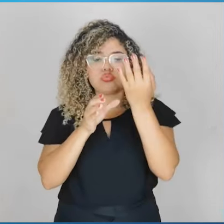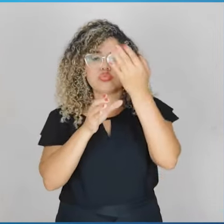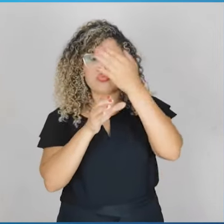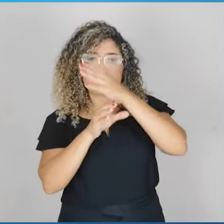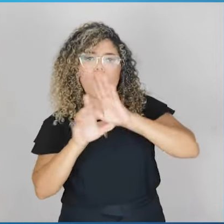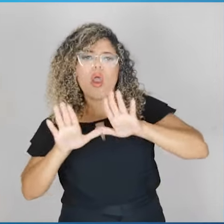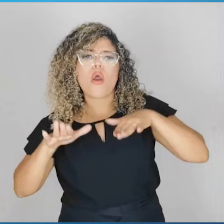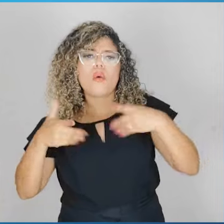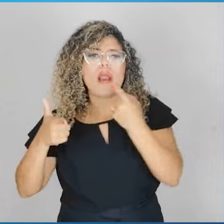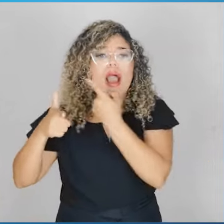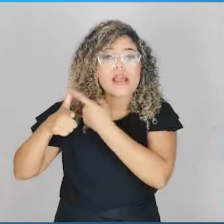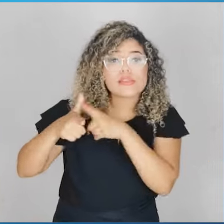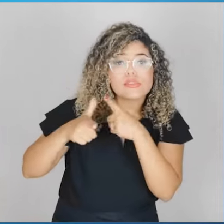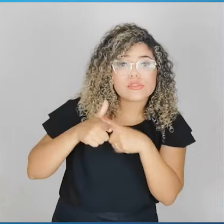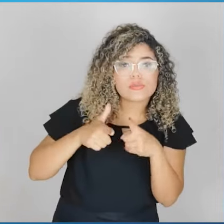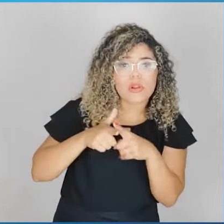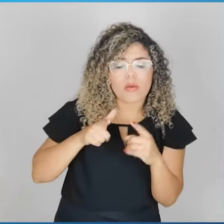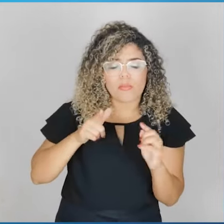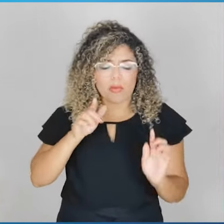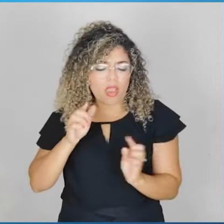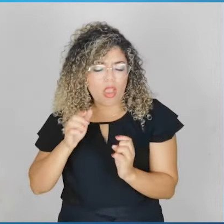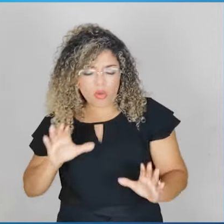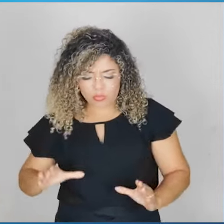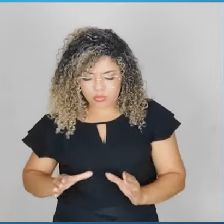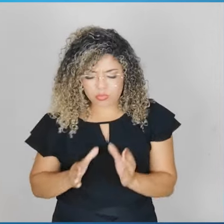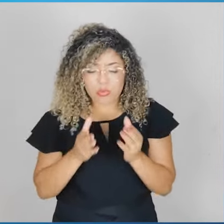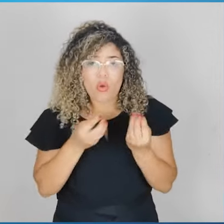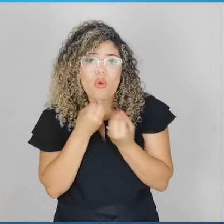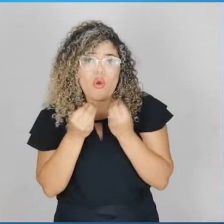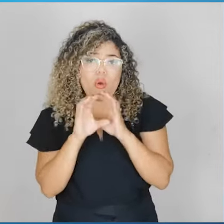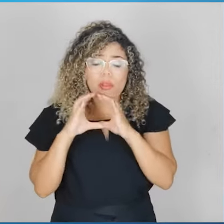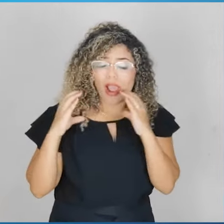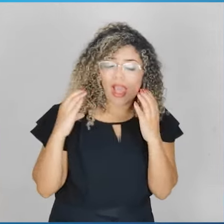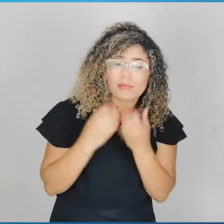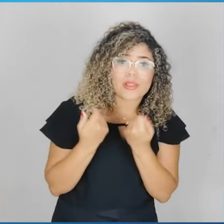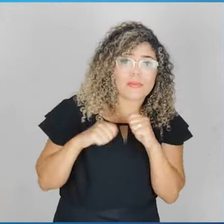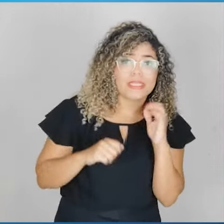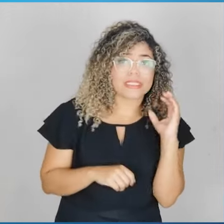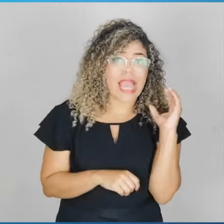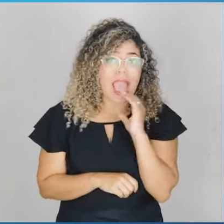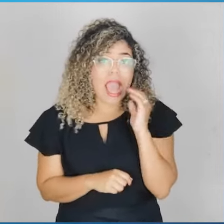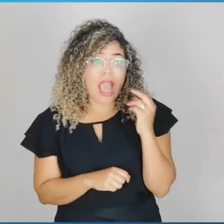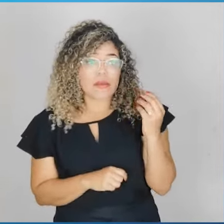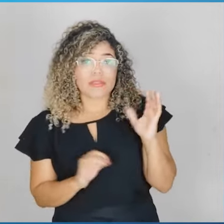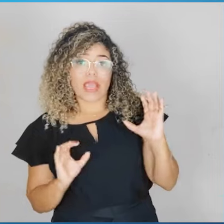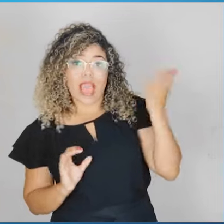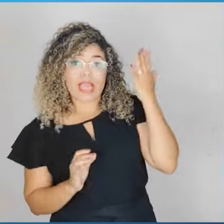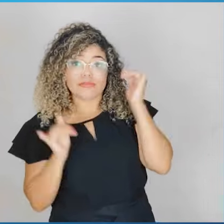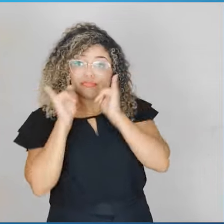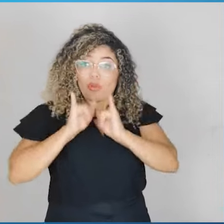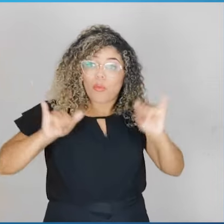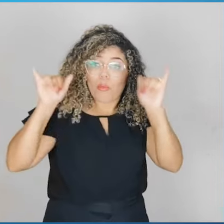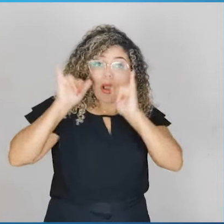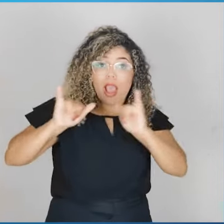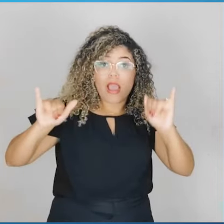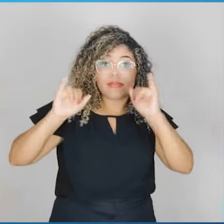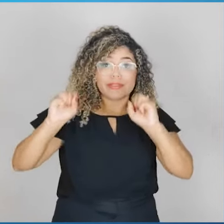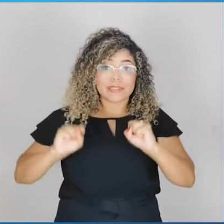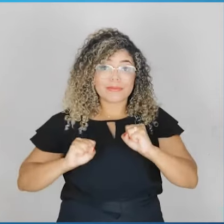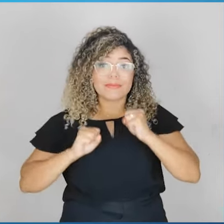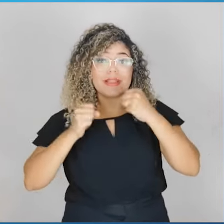gases respiratórios que são expelidos, como que a comunidade precisa agir nesses casos, os alertas emitidos pela Defesa